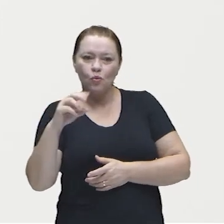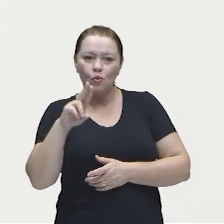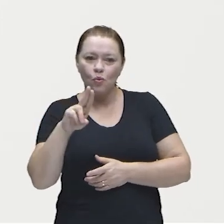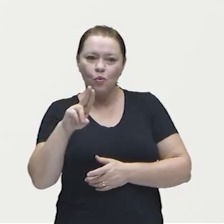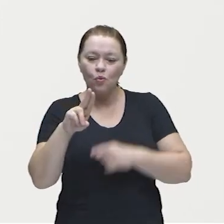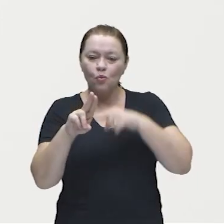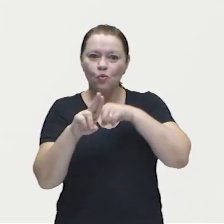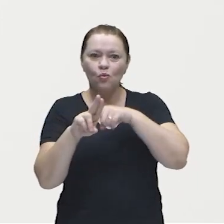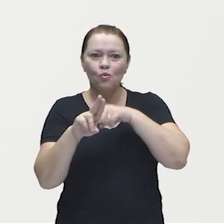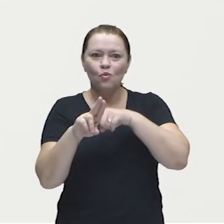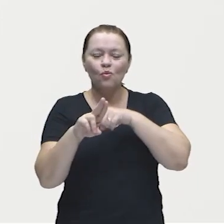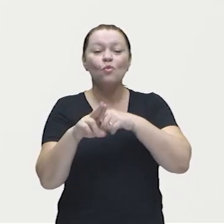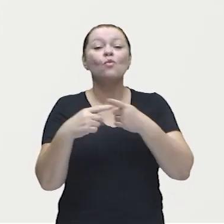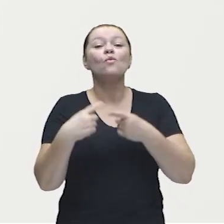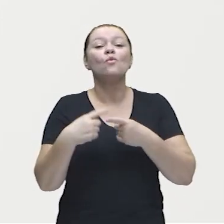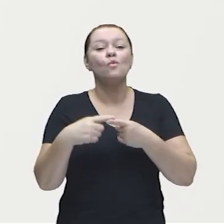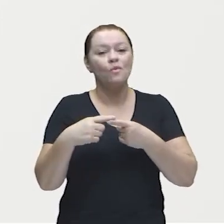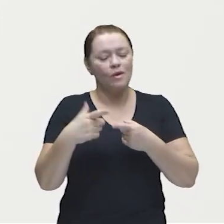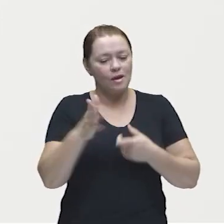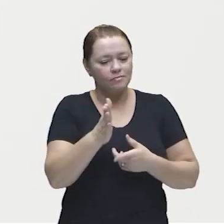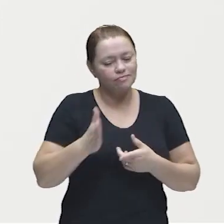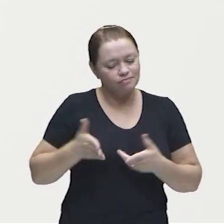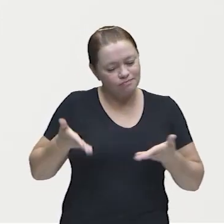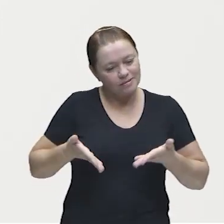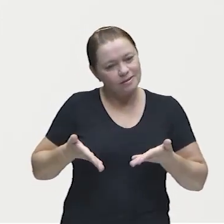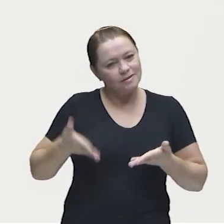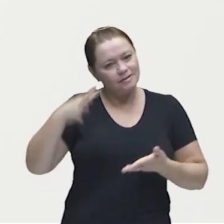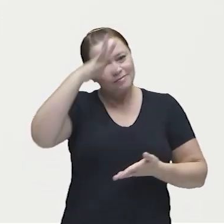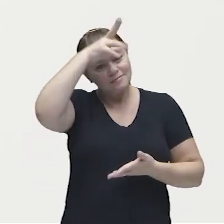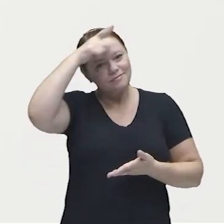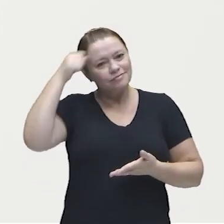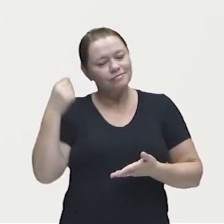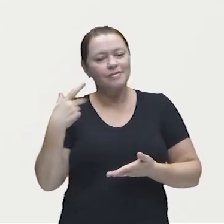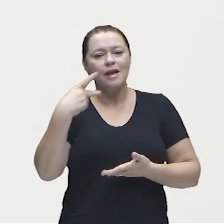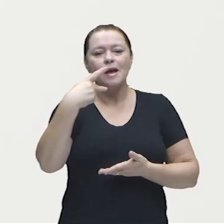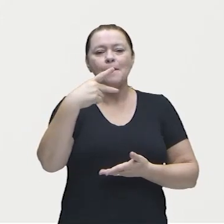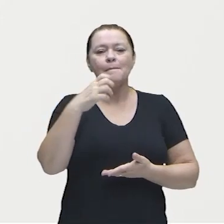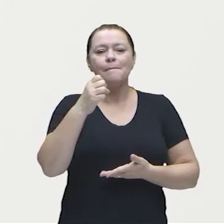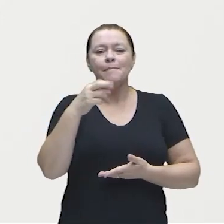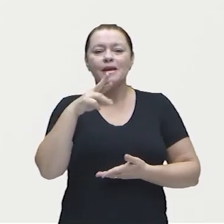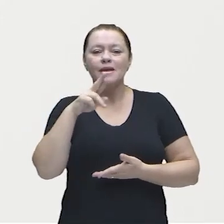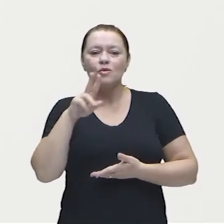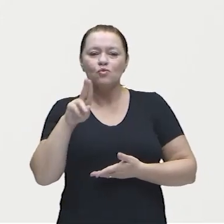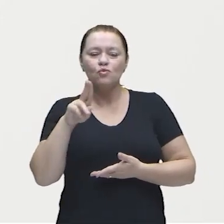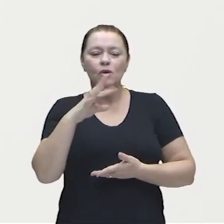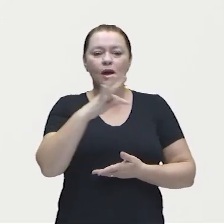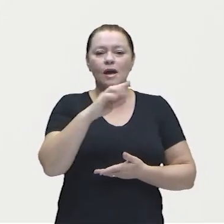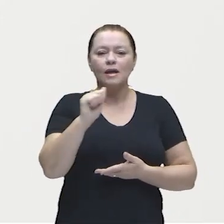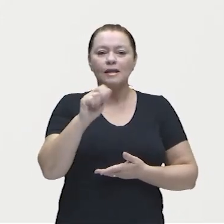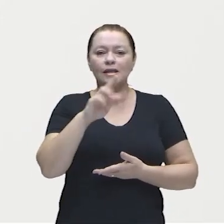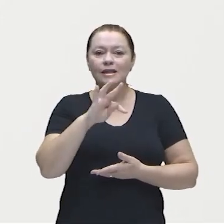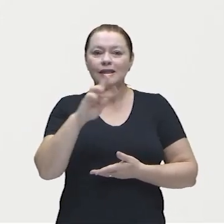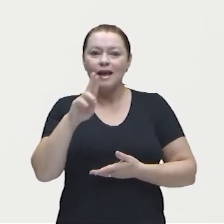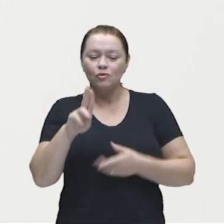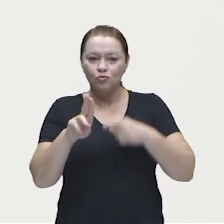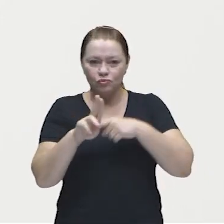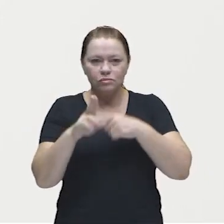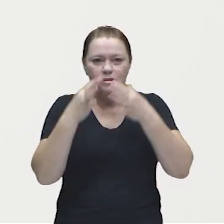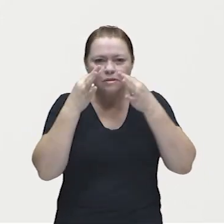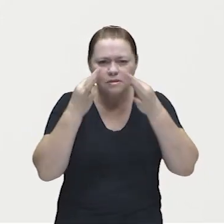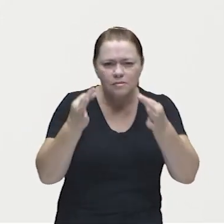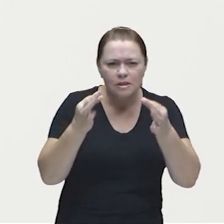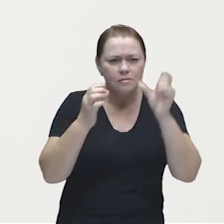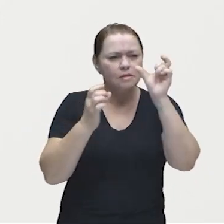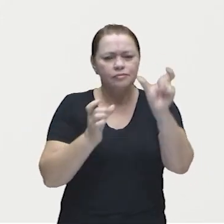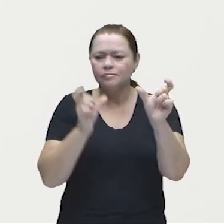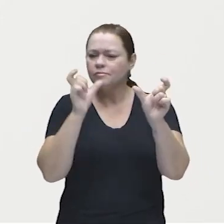com U. O que mais nós temos? Peru e tatu. Observaram que essas palavras aí